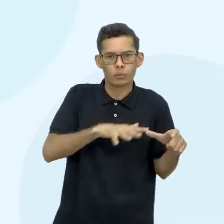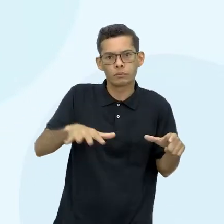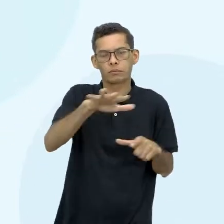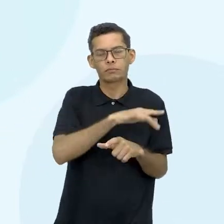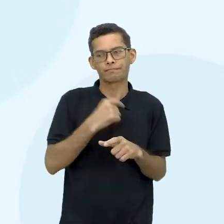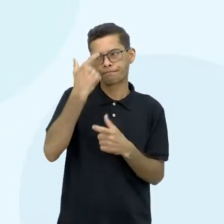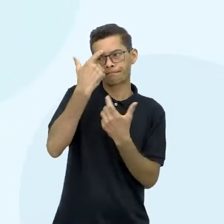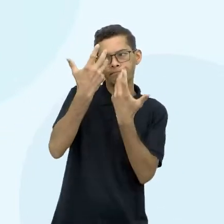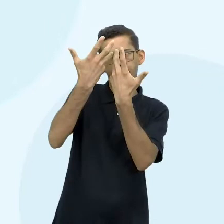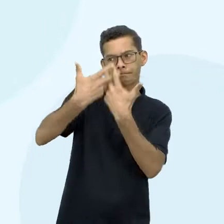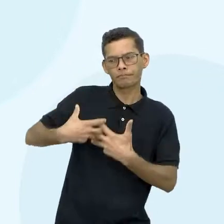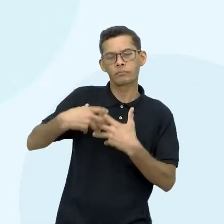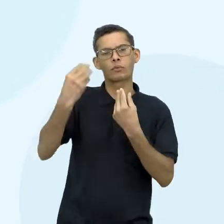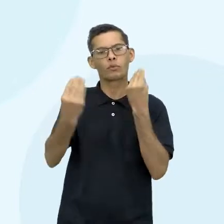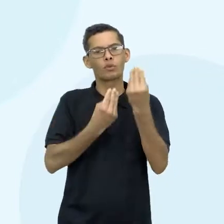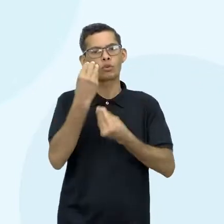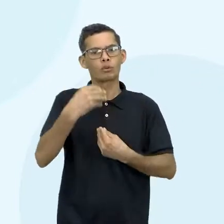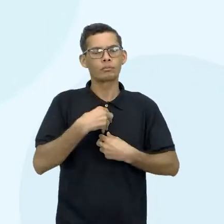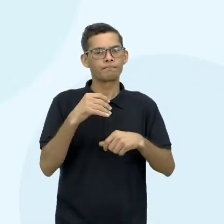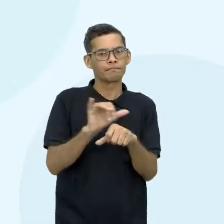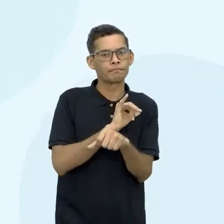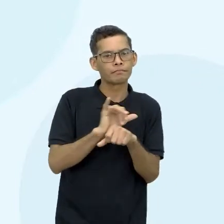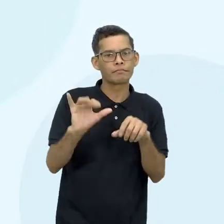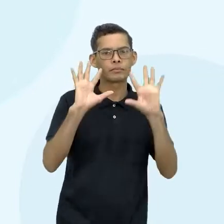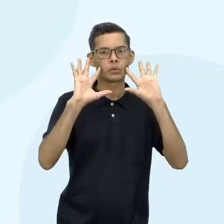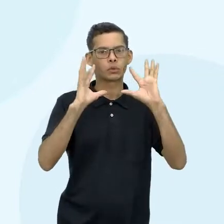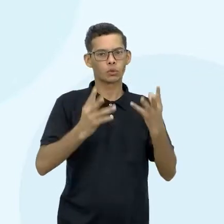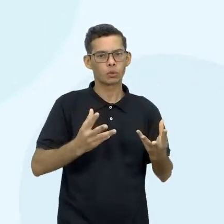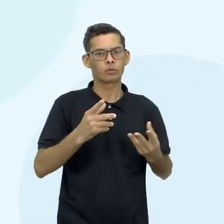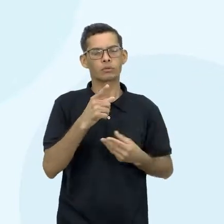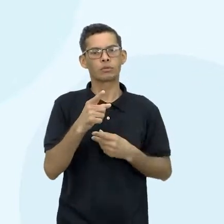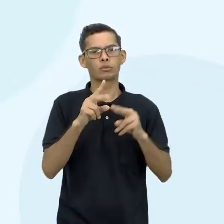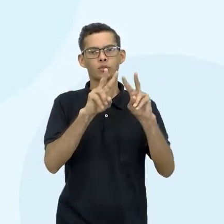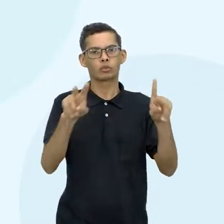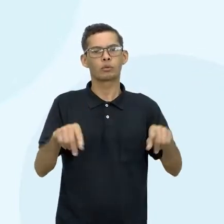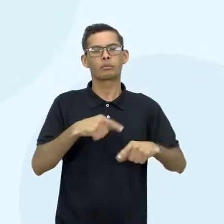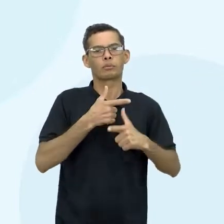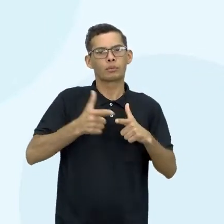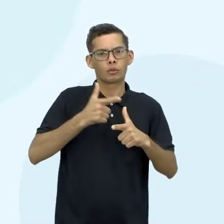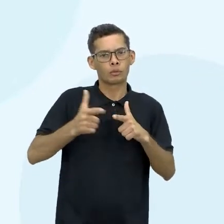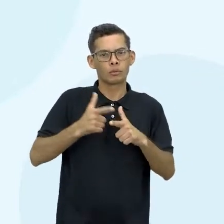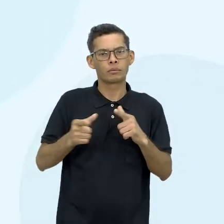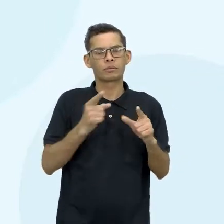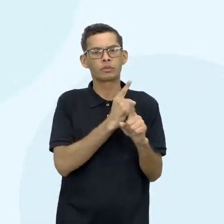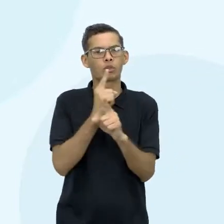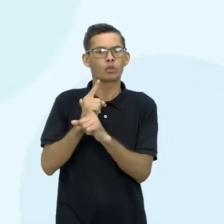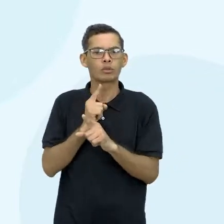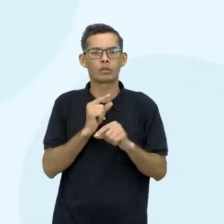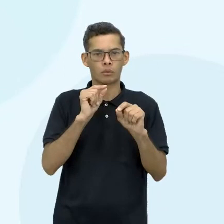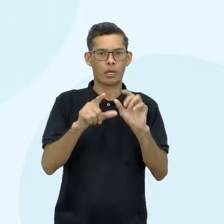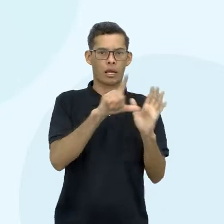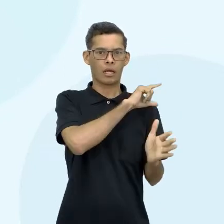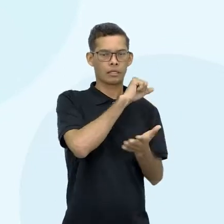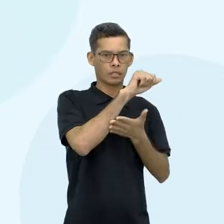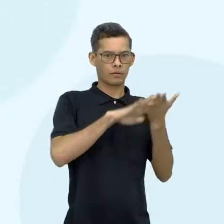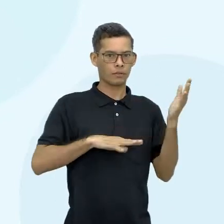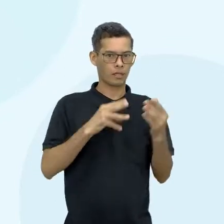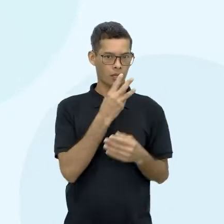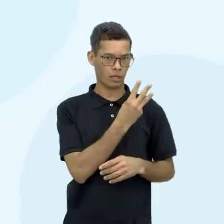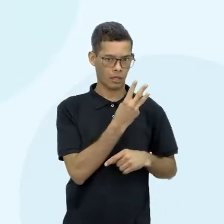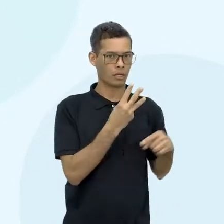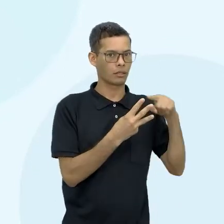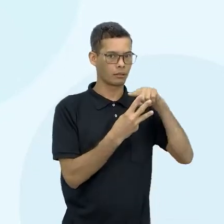e sugeridas diferentes soluções para os problemas identificados na atividade 3. Só abrindo parênteses,